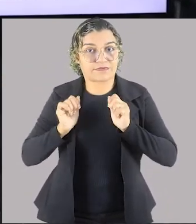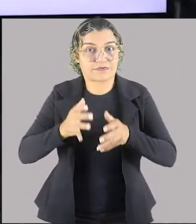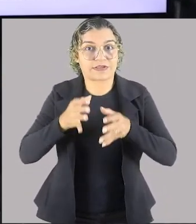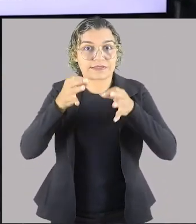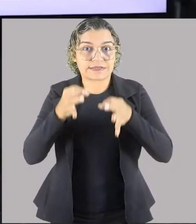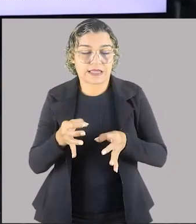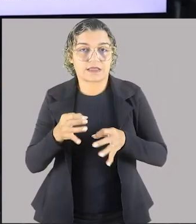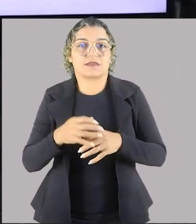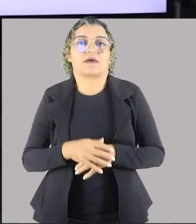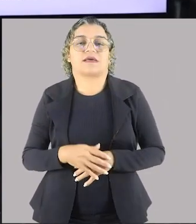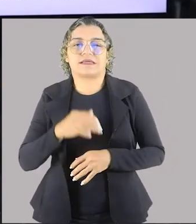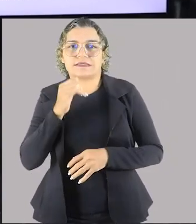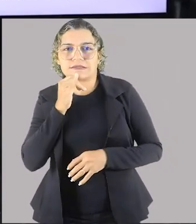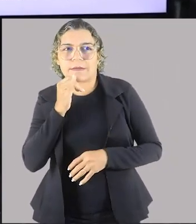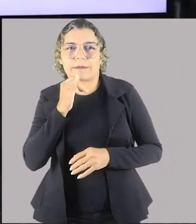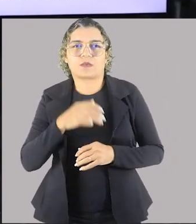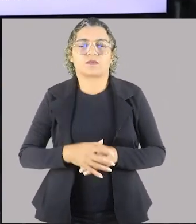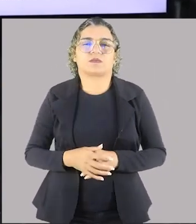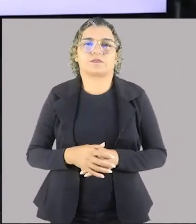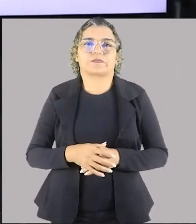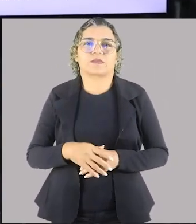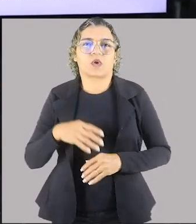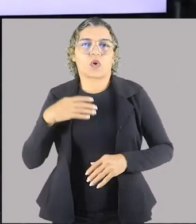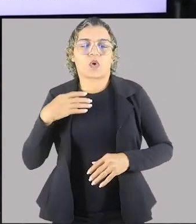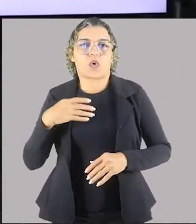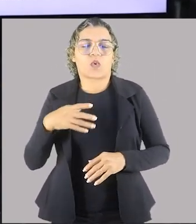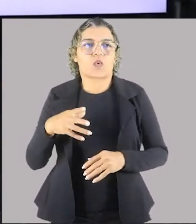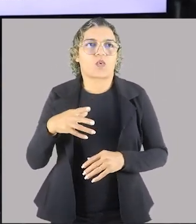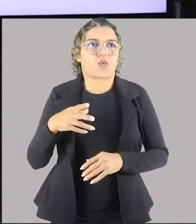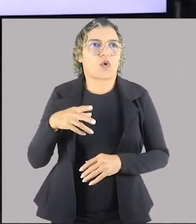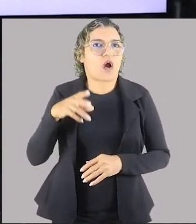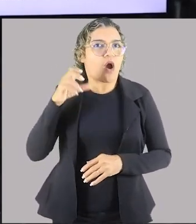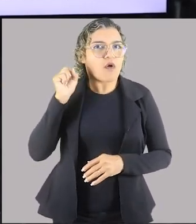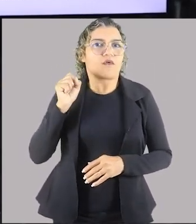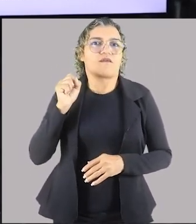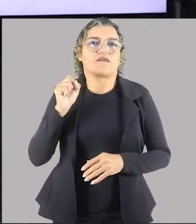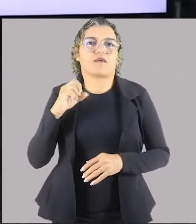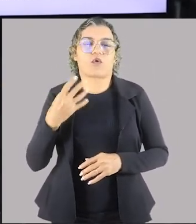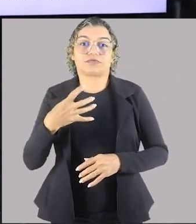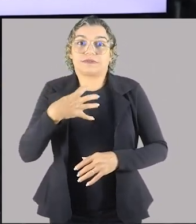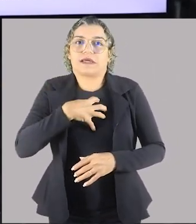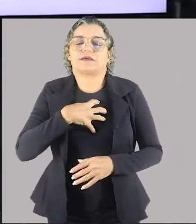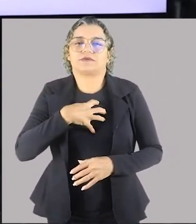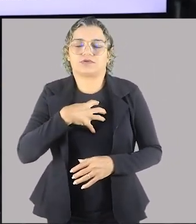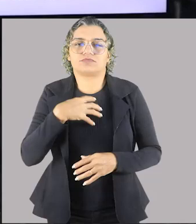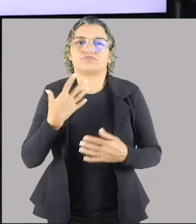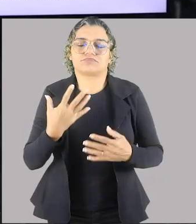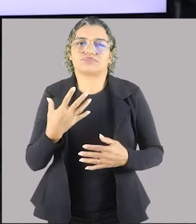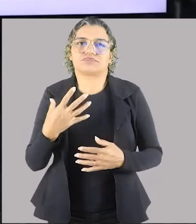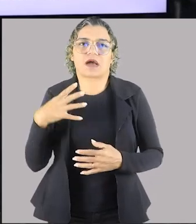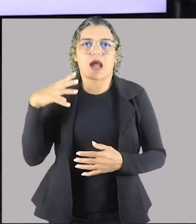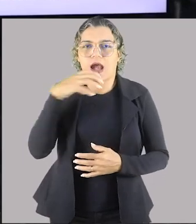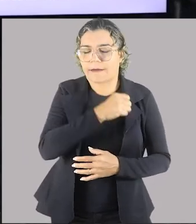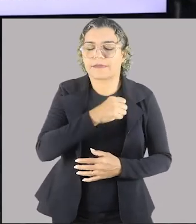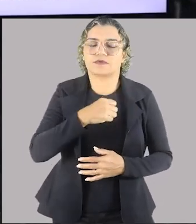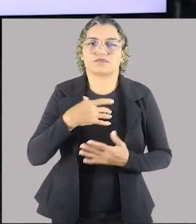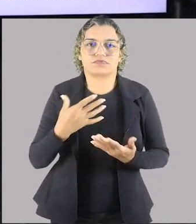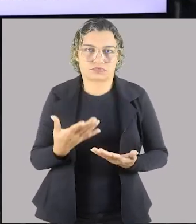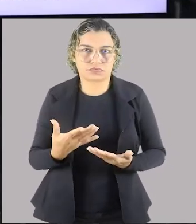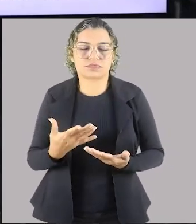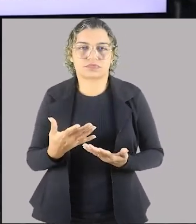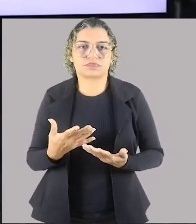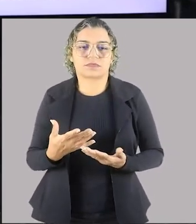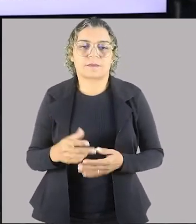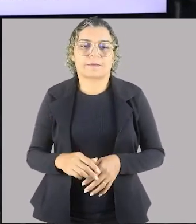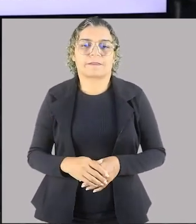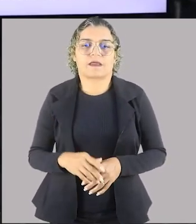o seu sistema absorve aquele som e consegue transferir a informação para a musculatura para